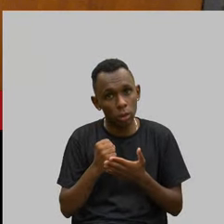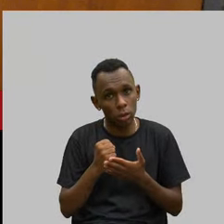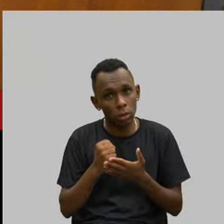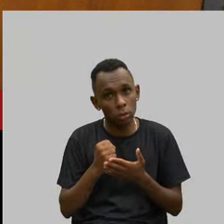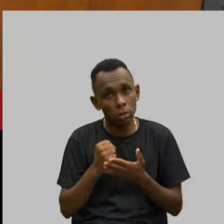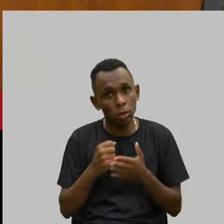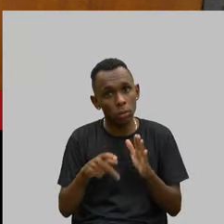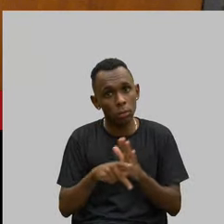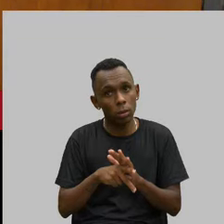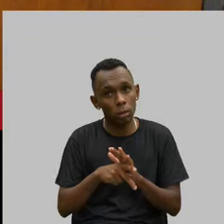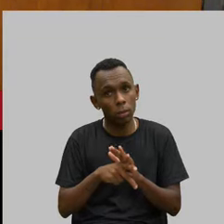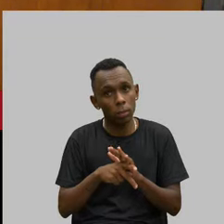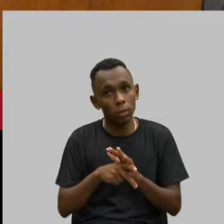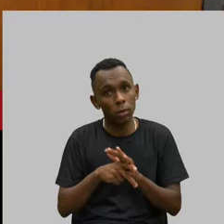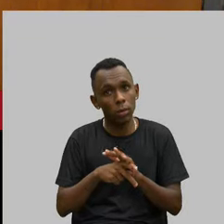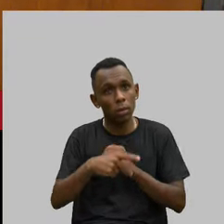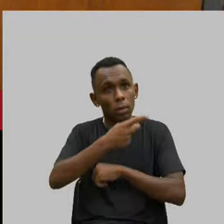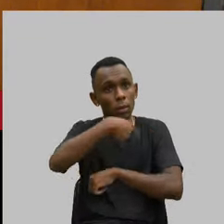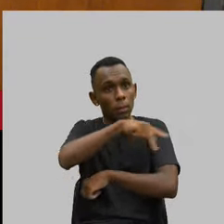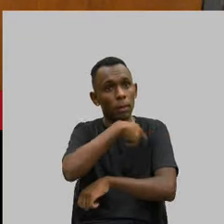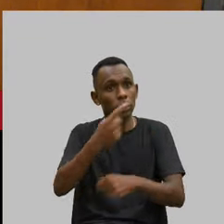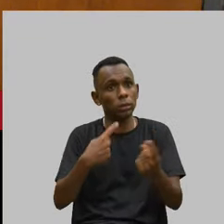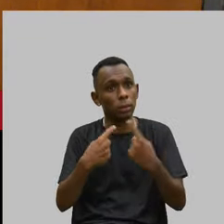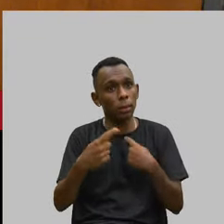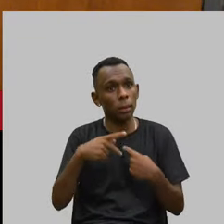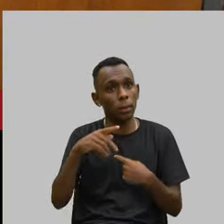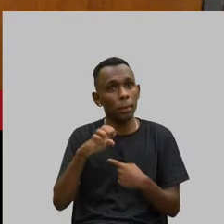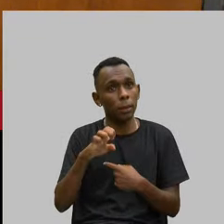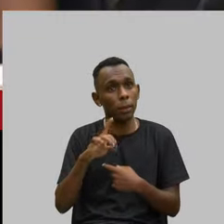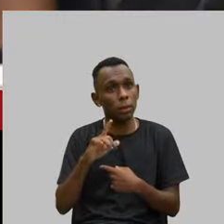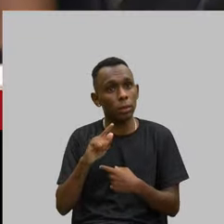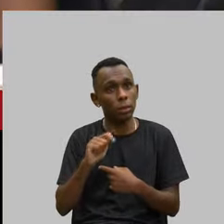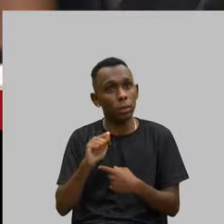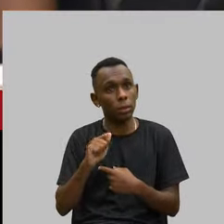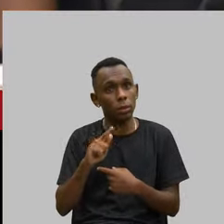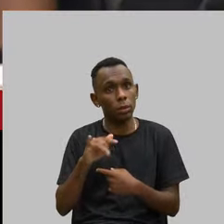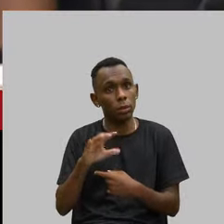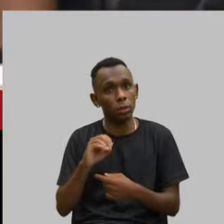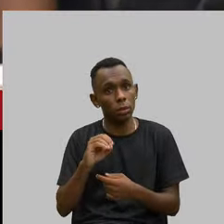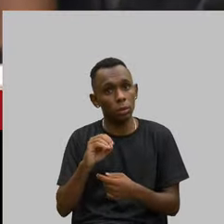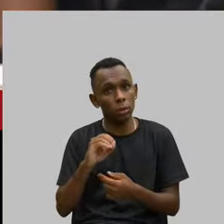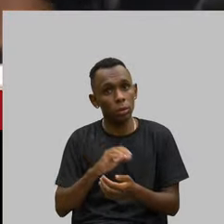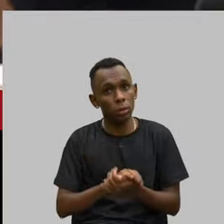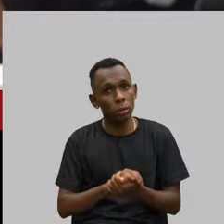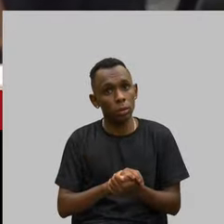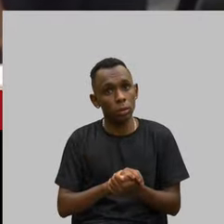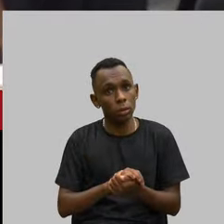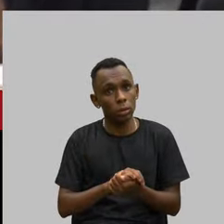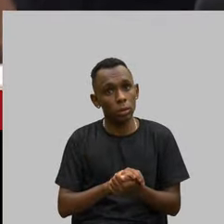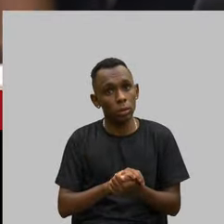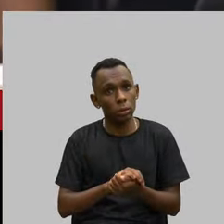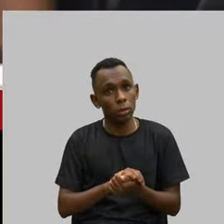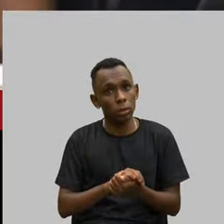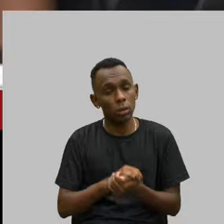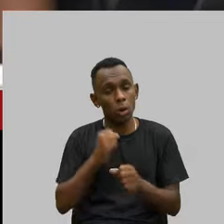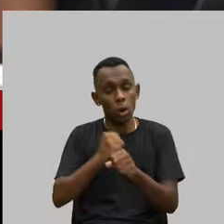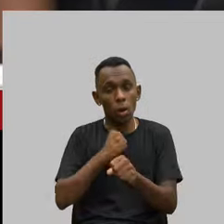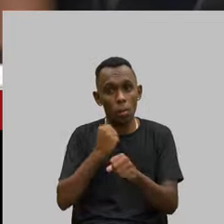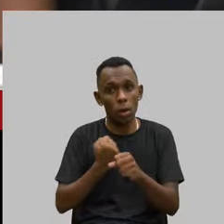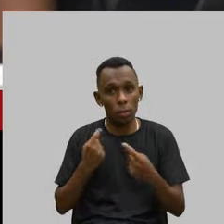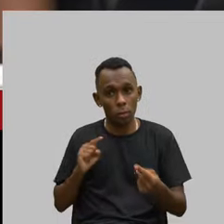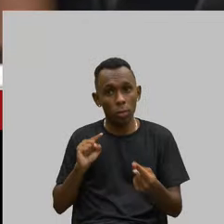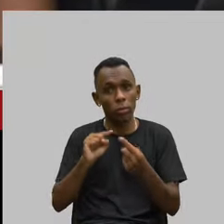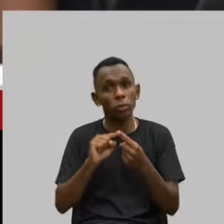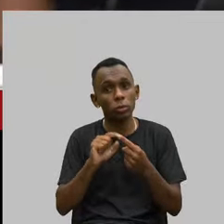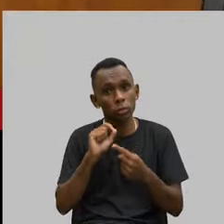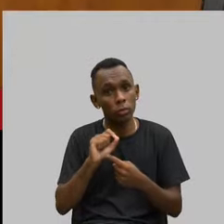pedágio daqui a pouco vai ser pedada não vai a obra não é feita com base no pedágio a obra é feita com base